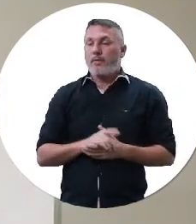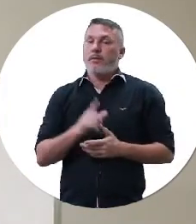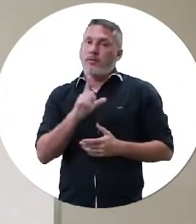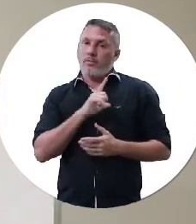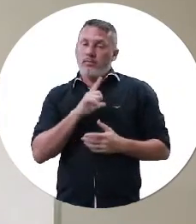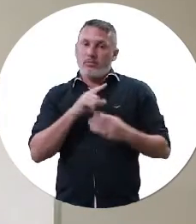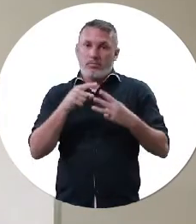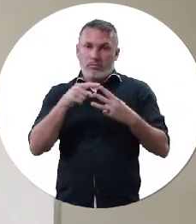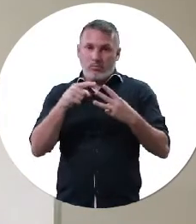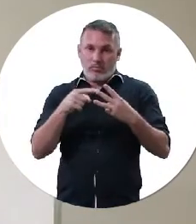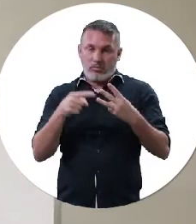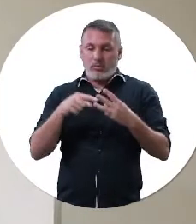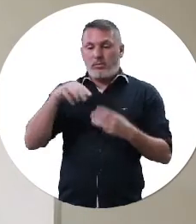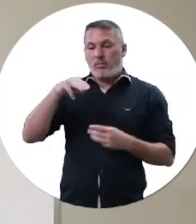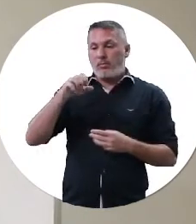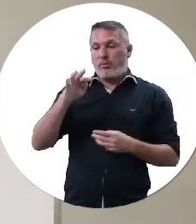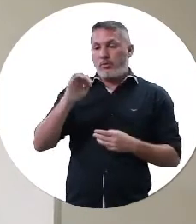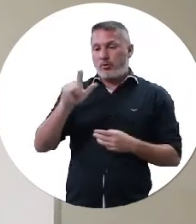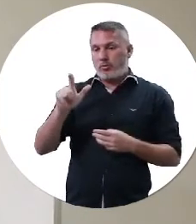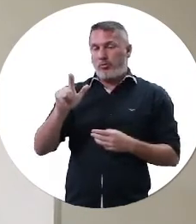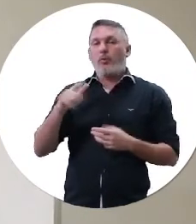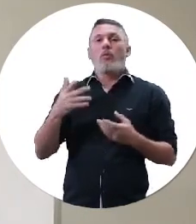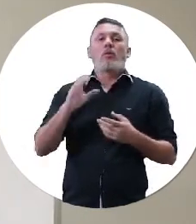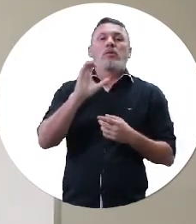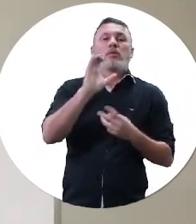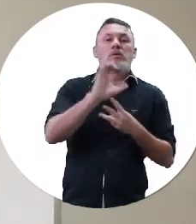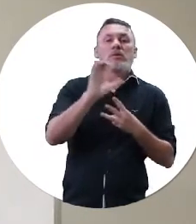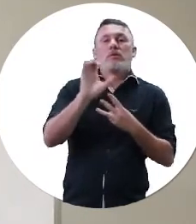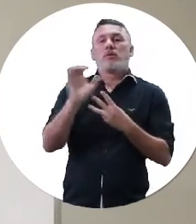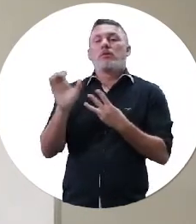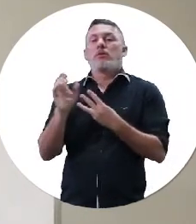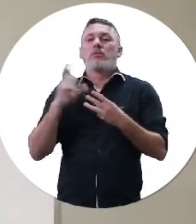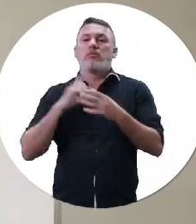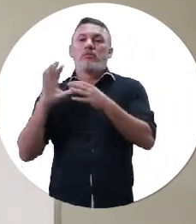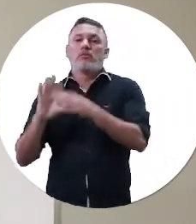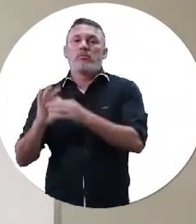aqui. Os outros 2 estão no nitrogênio.